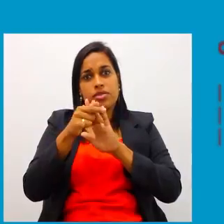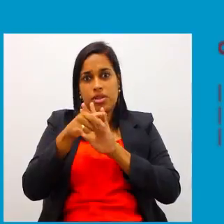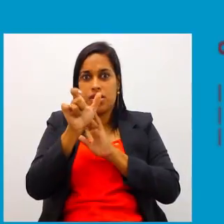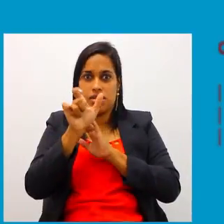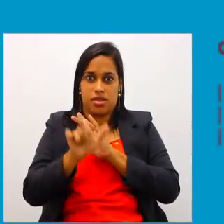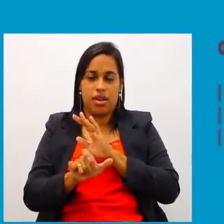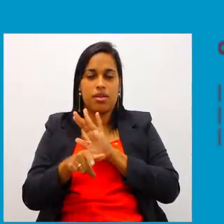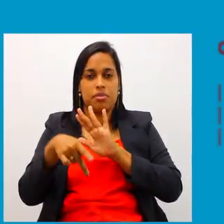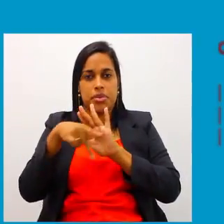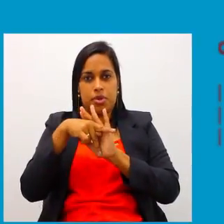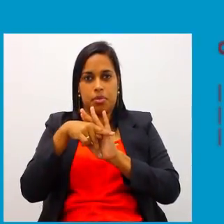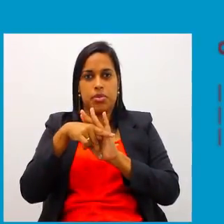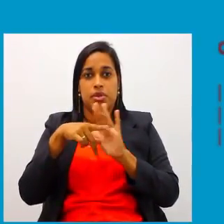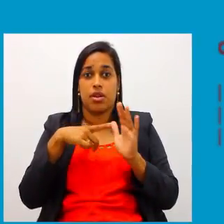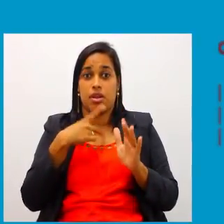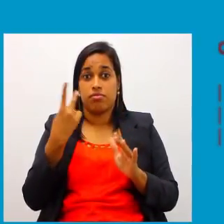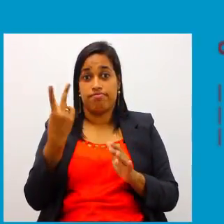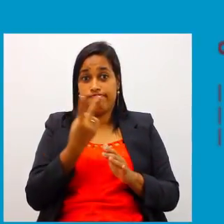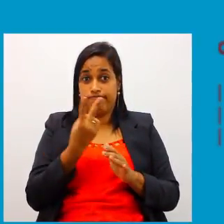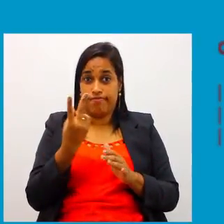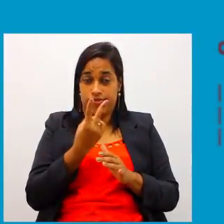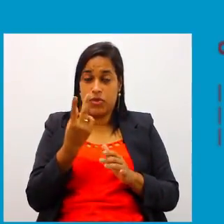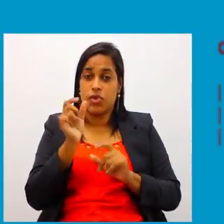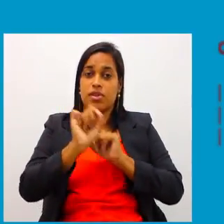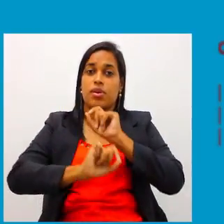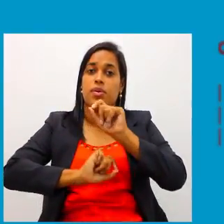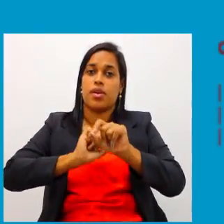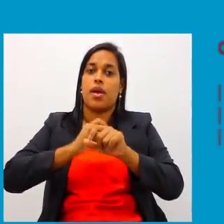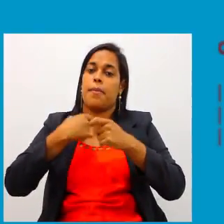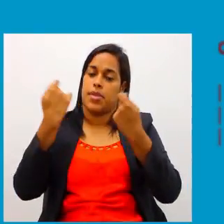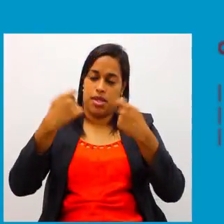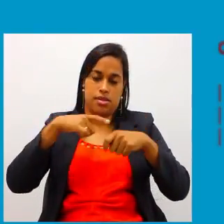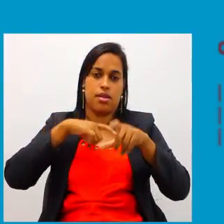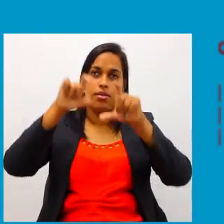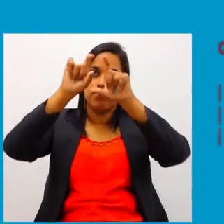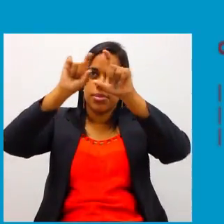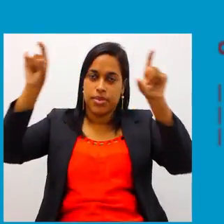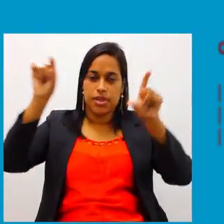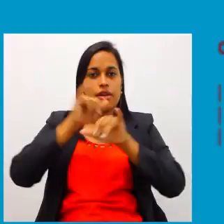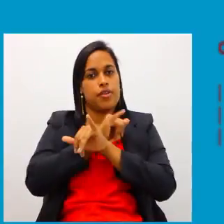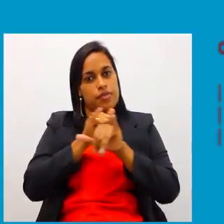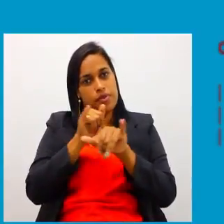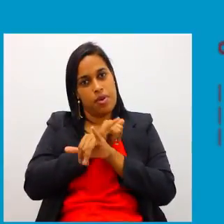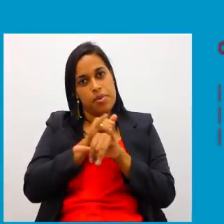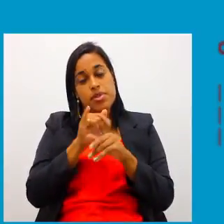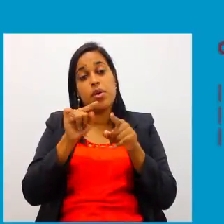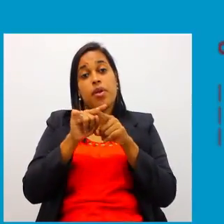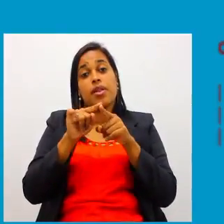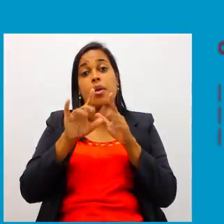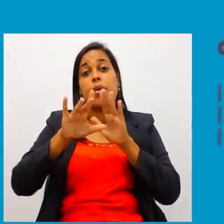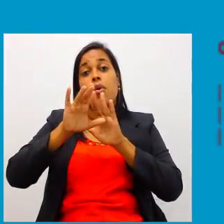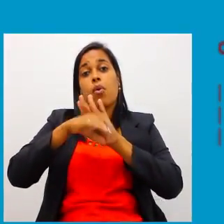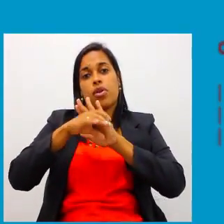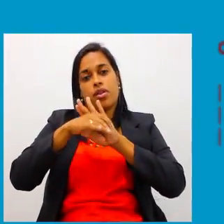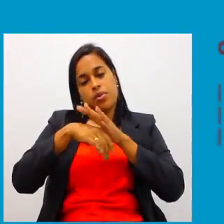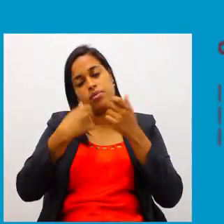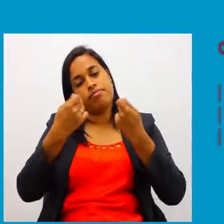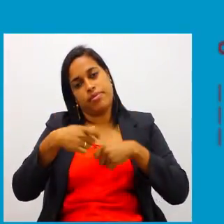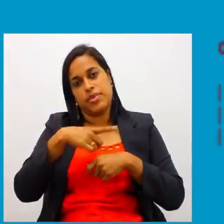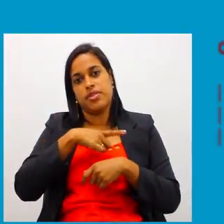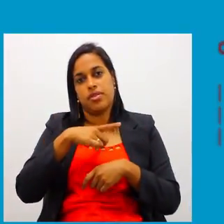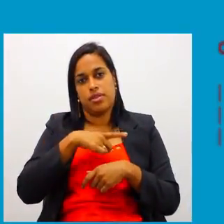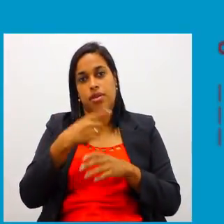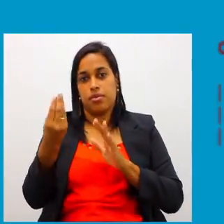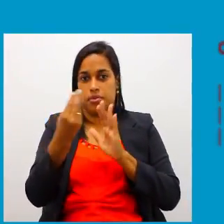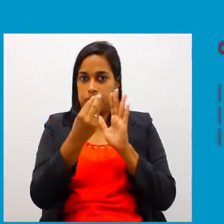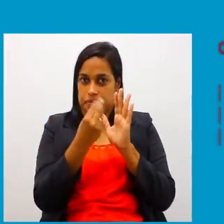memorando tem essa característica. E são duas grandes partes, um cabeçalho, que tem algumas informações, e o conteúdo desse